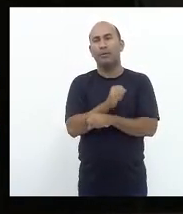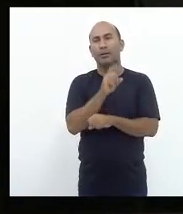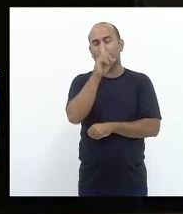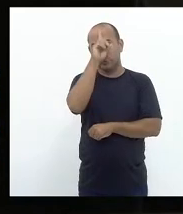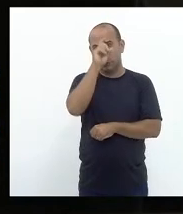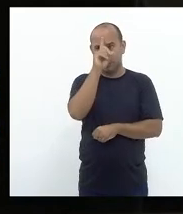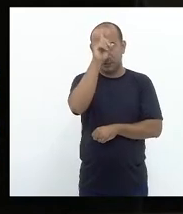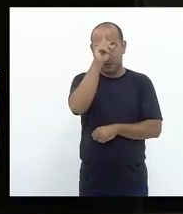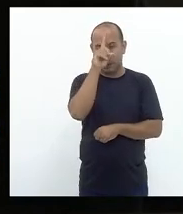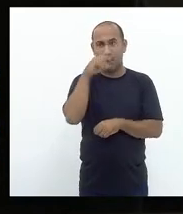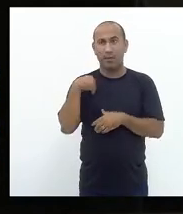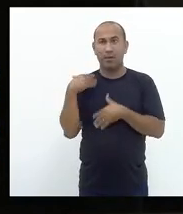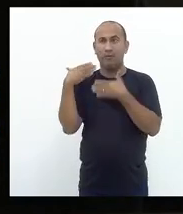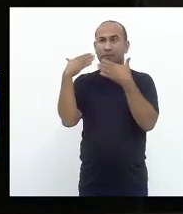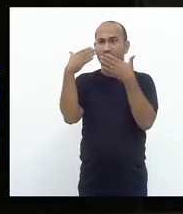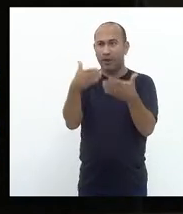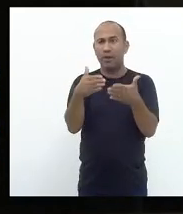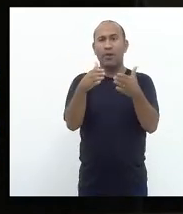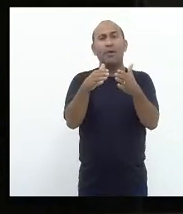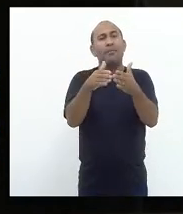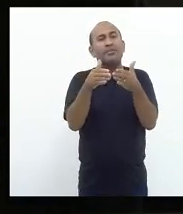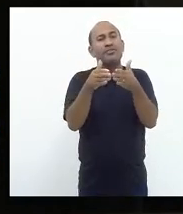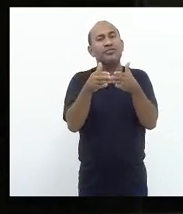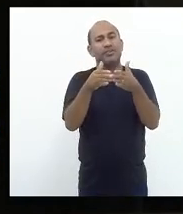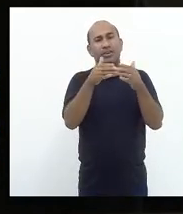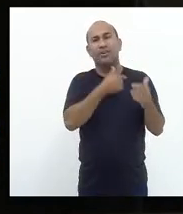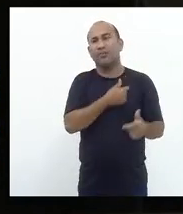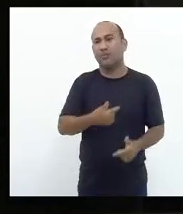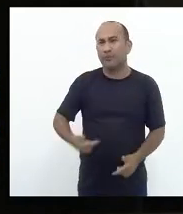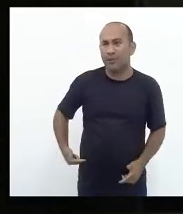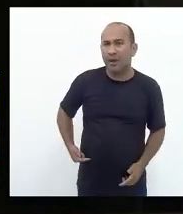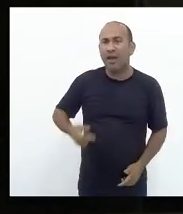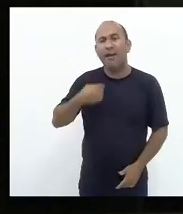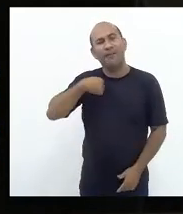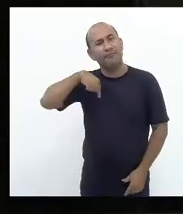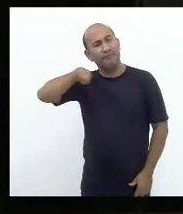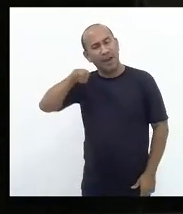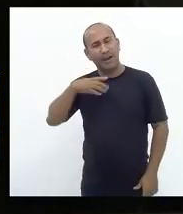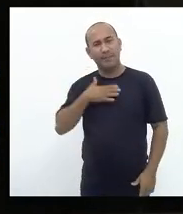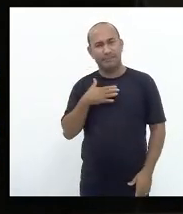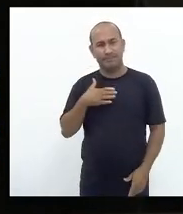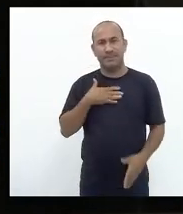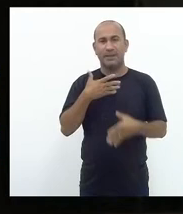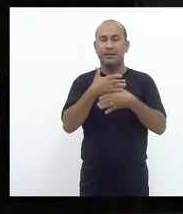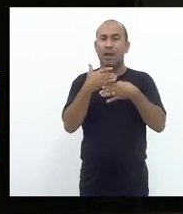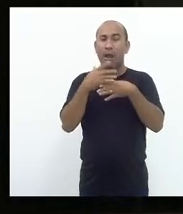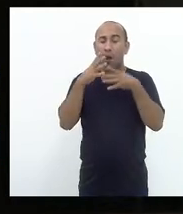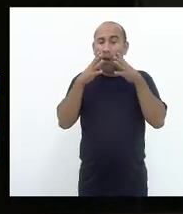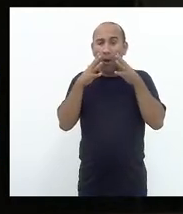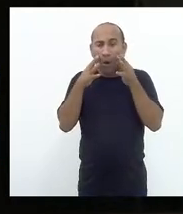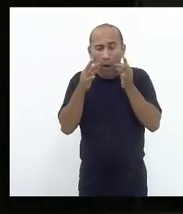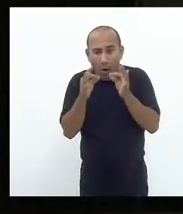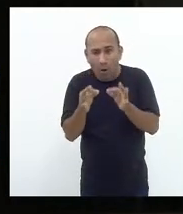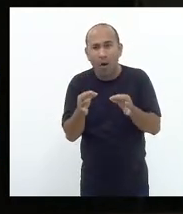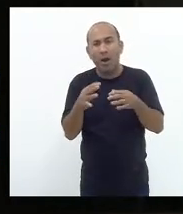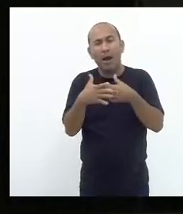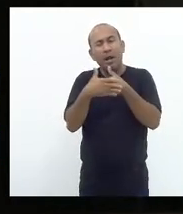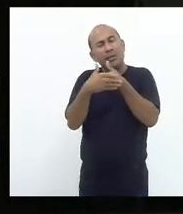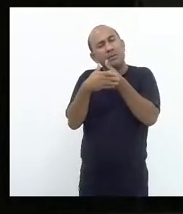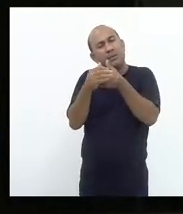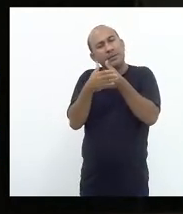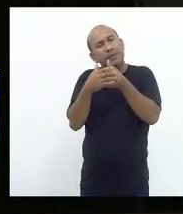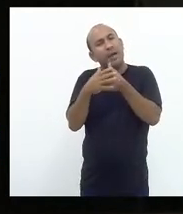hospital. Então, eu venho pedir, governador, que o senhor vá na minha cidade, um olhar sensível, um olhar